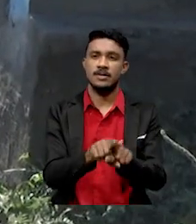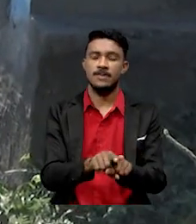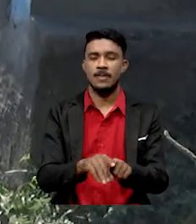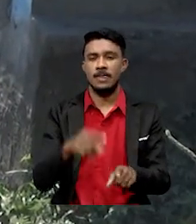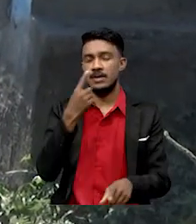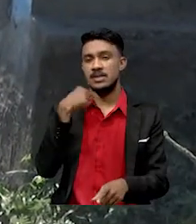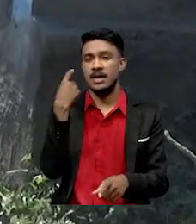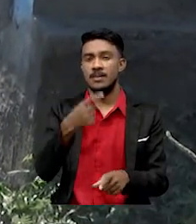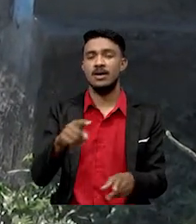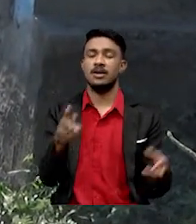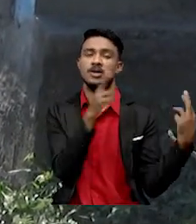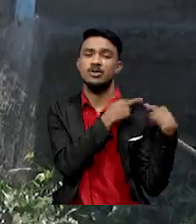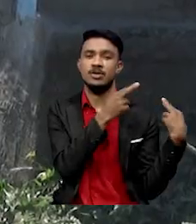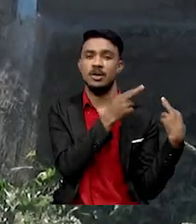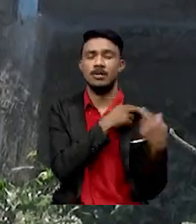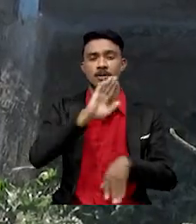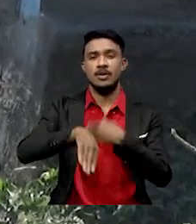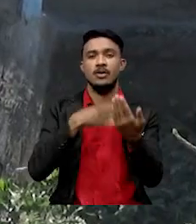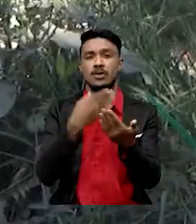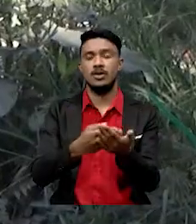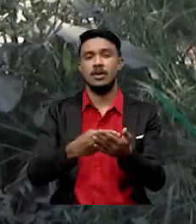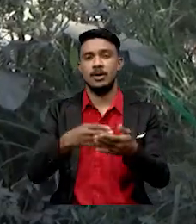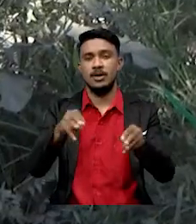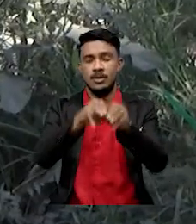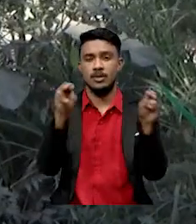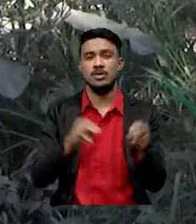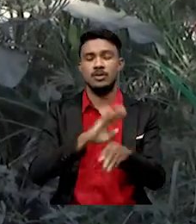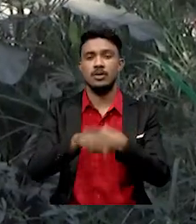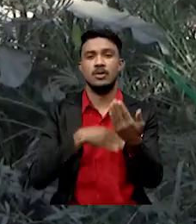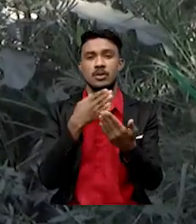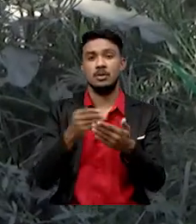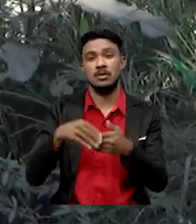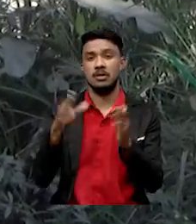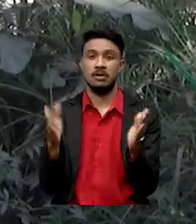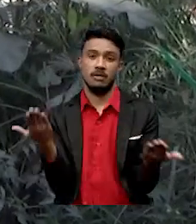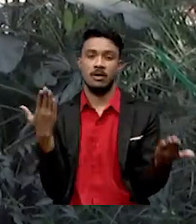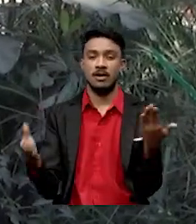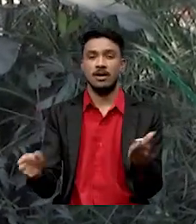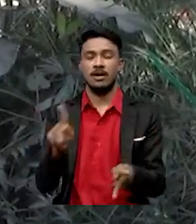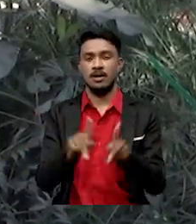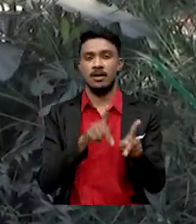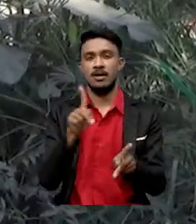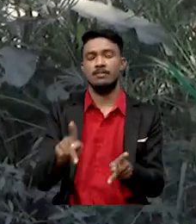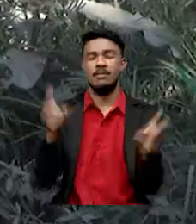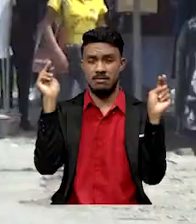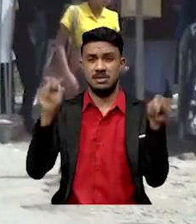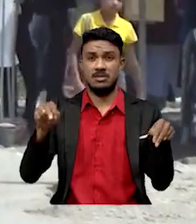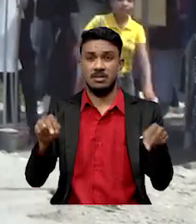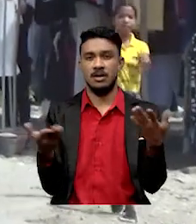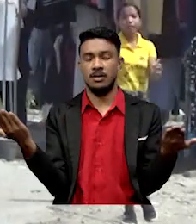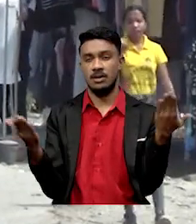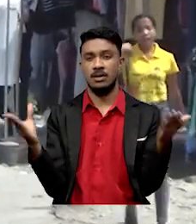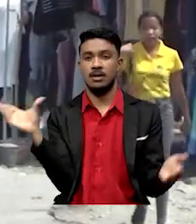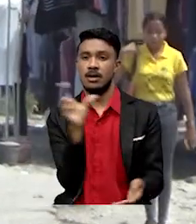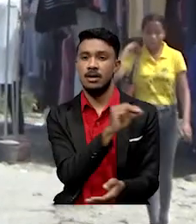para desenvolvimento ordenamento do território capital nação ne? O Kunainka, povo. Precisa de um Nicolai, cria lei ordenamento